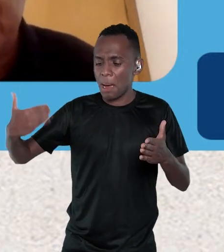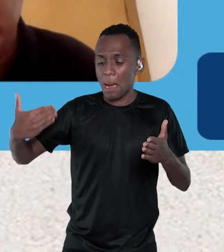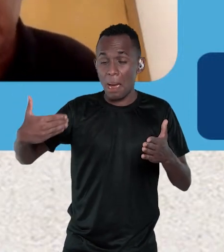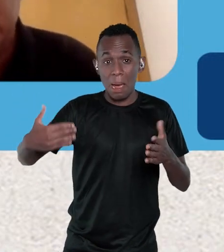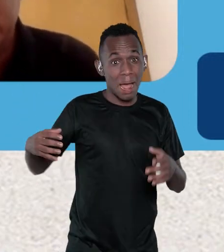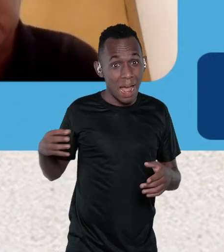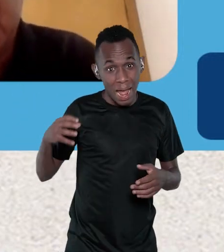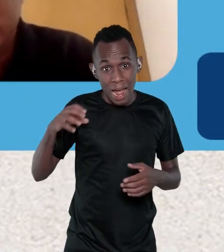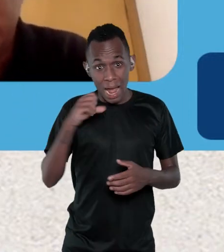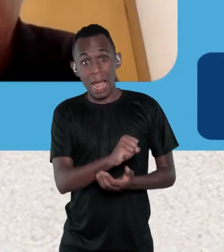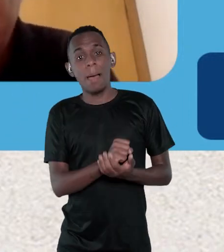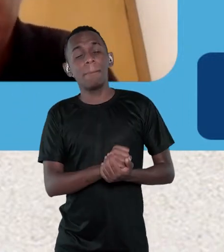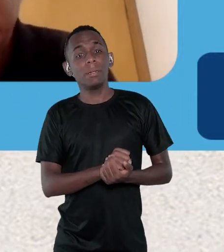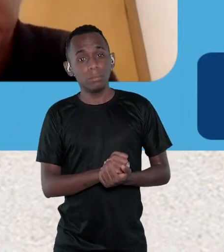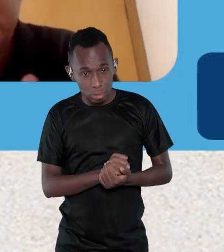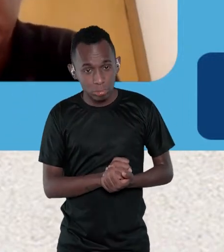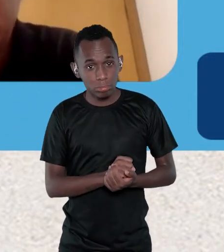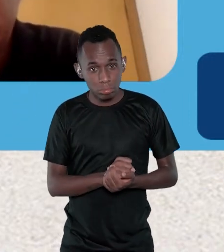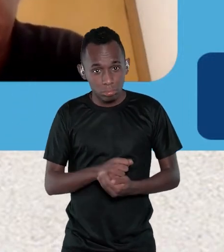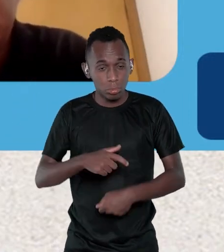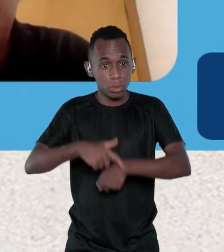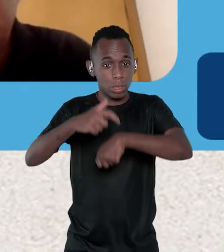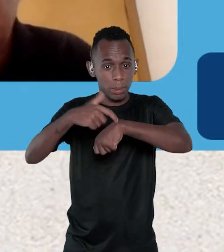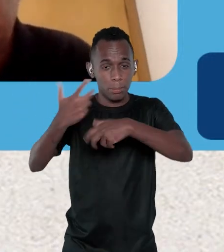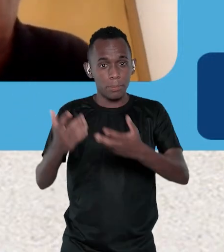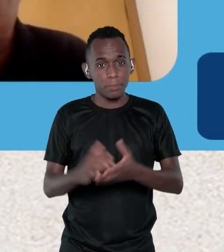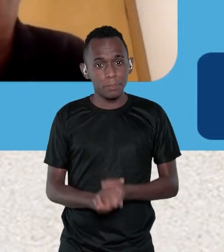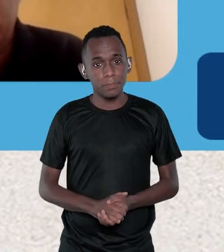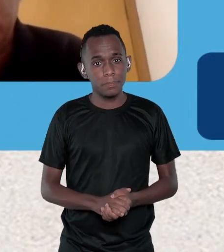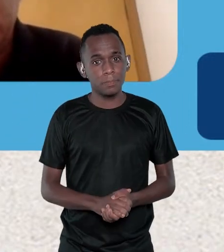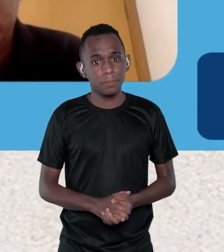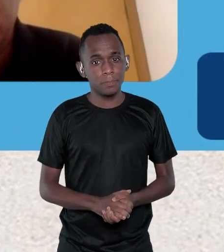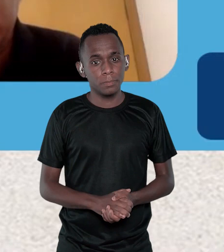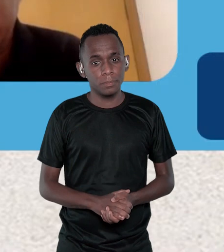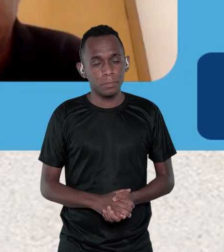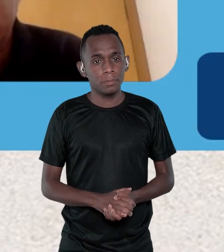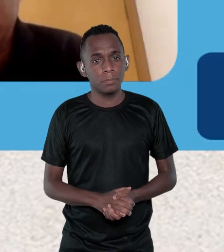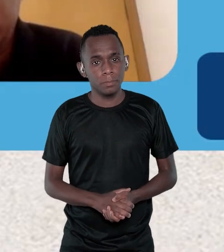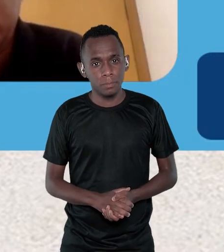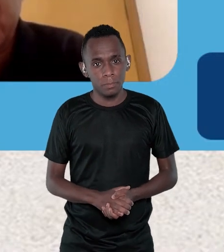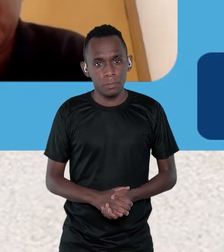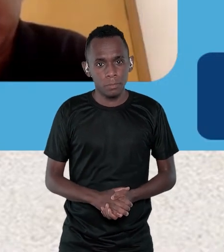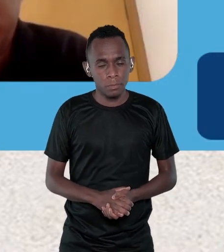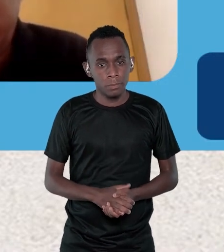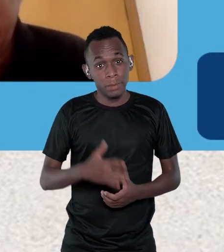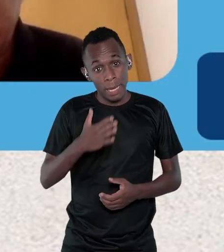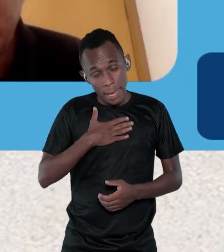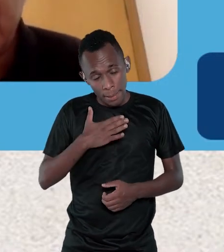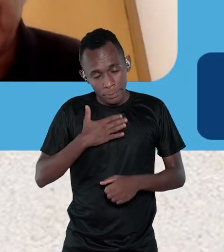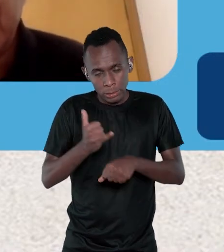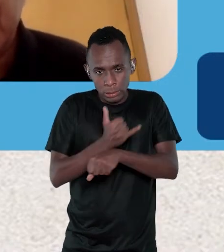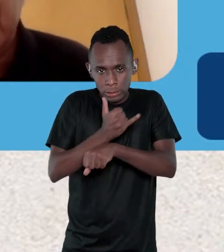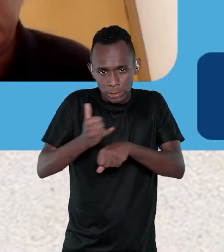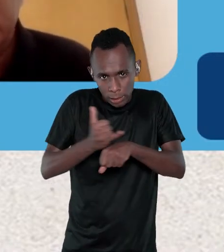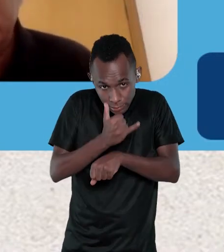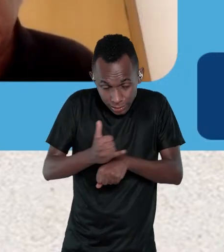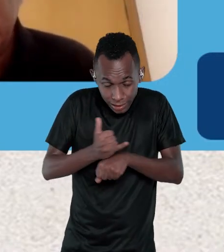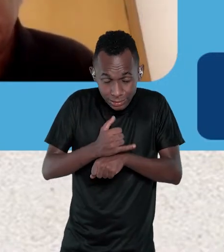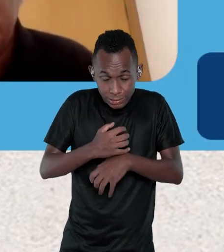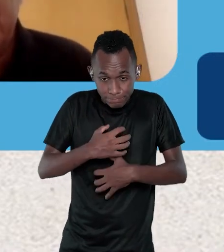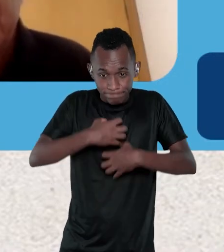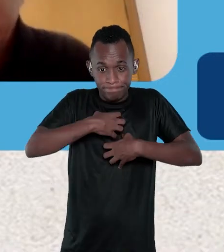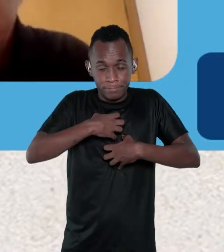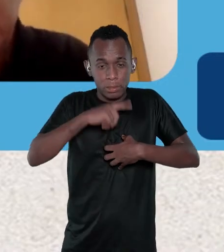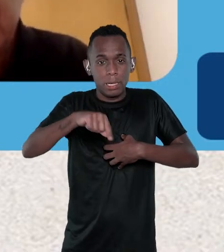assim foram acontecendo numa sequência muito curta, num espaço muito curto de tempo.